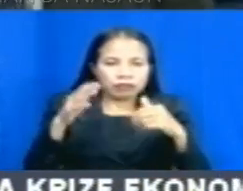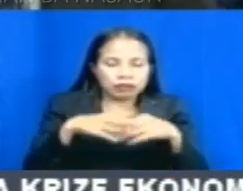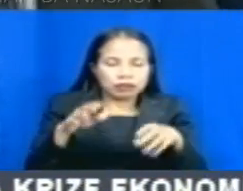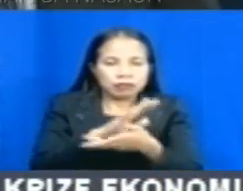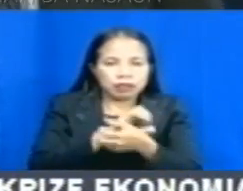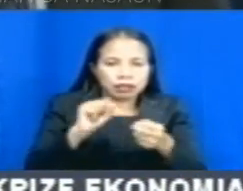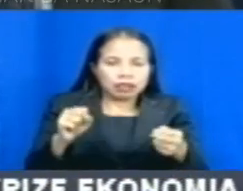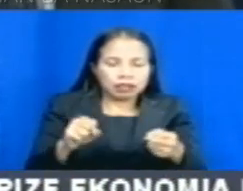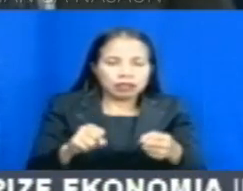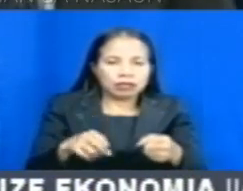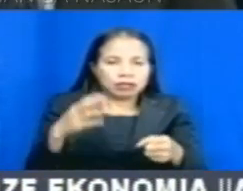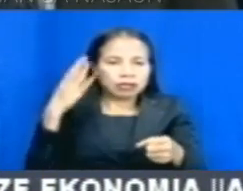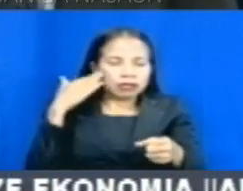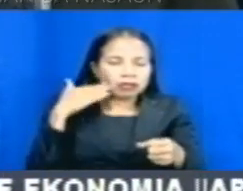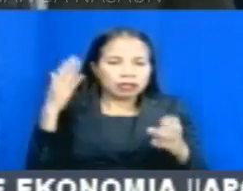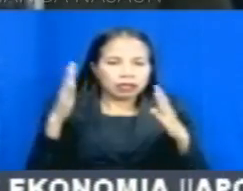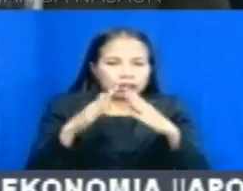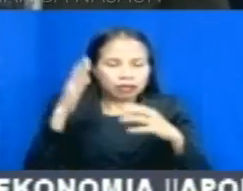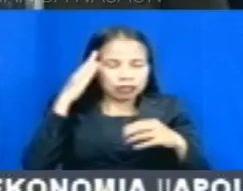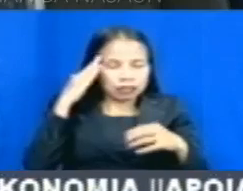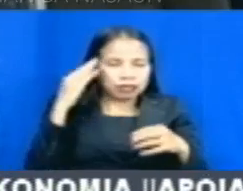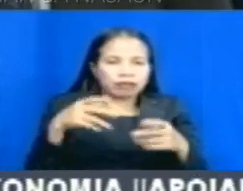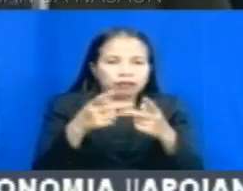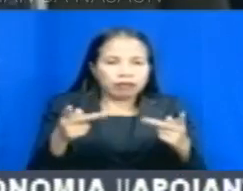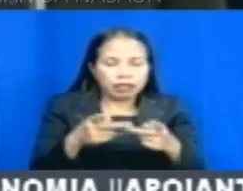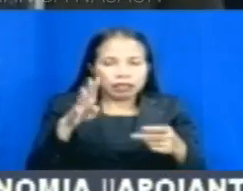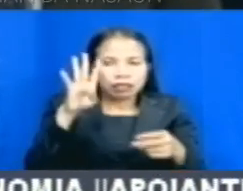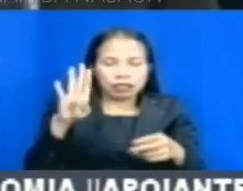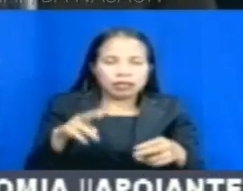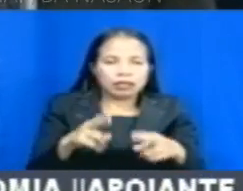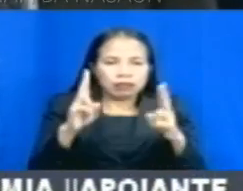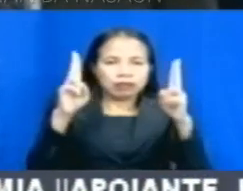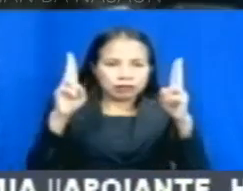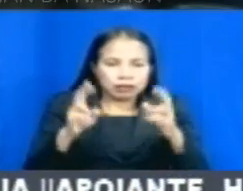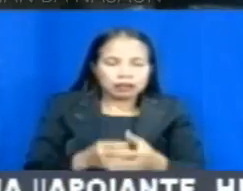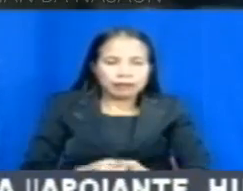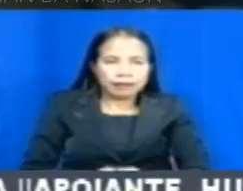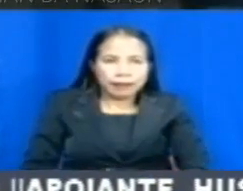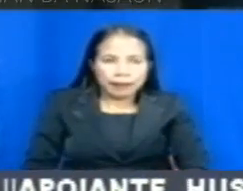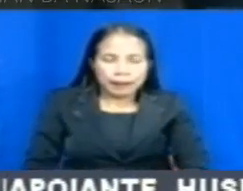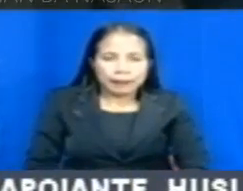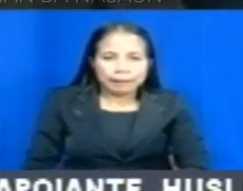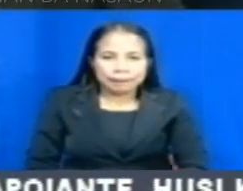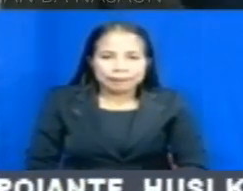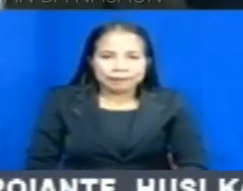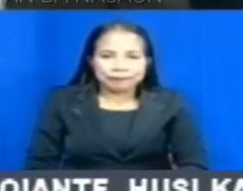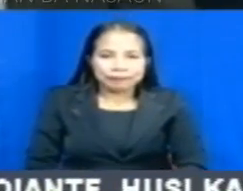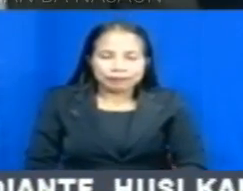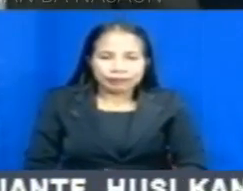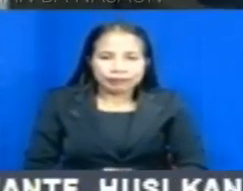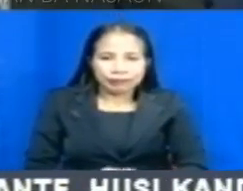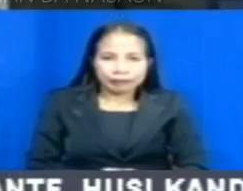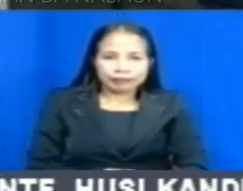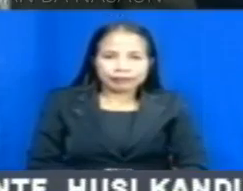Sira. No Zaika, identifica a ONA, sítio RAD, Nebema Urgente Liu. Two projects today. One is